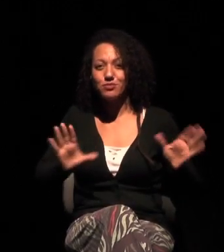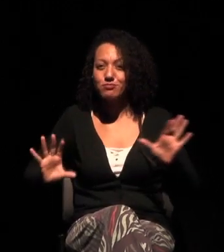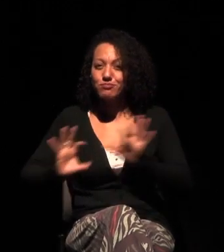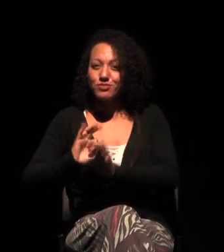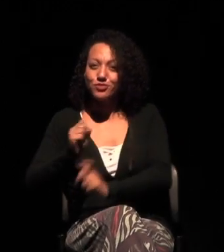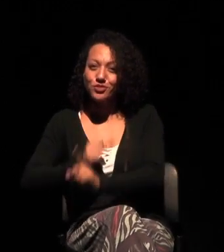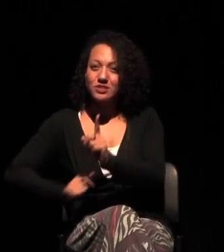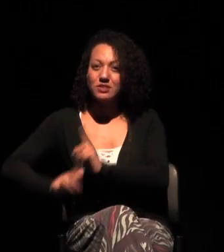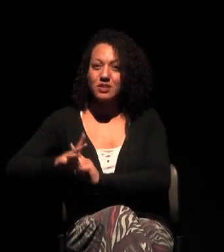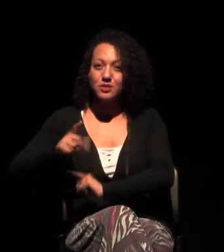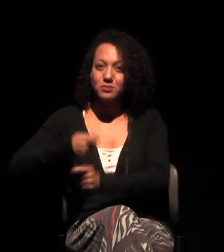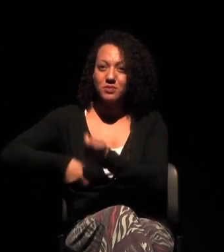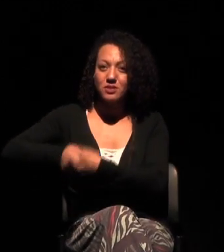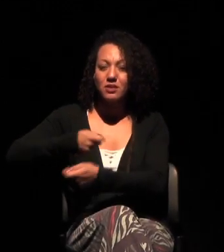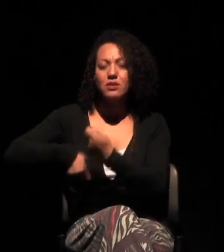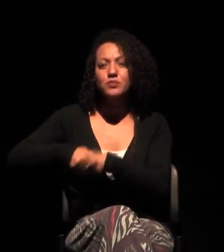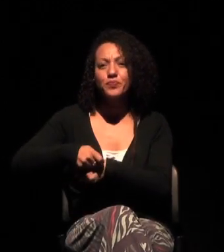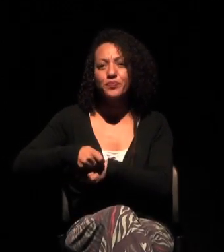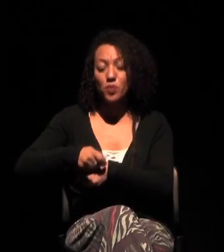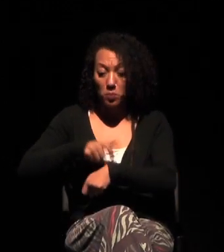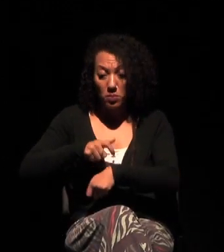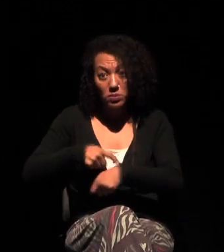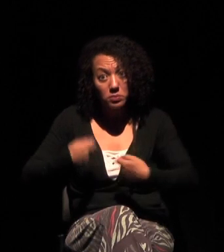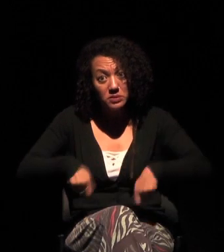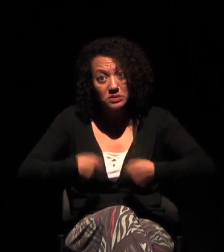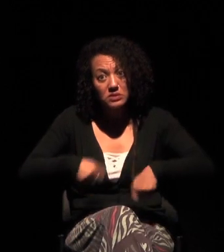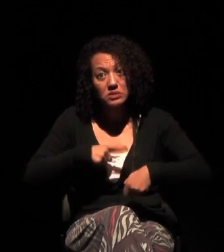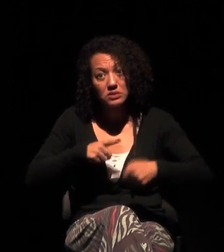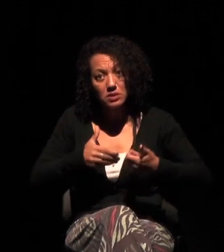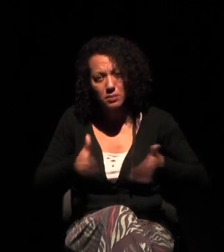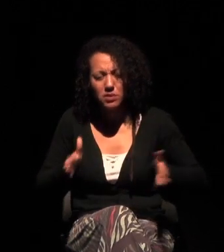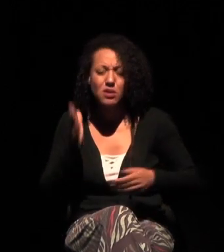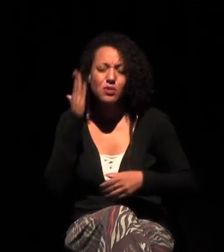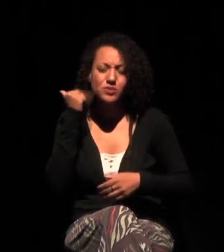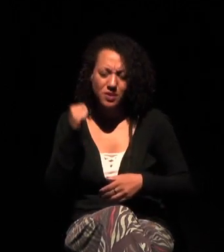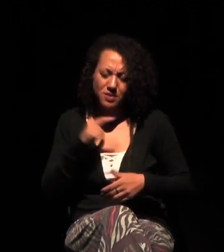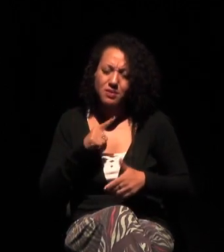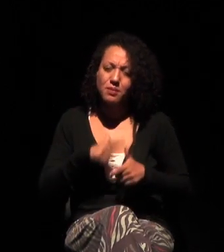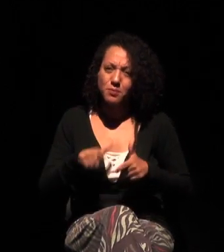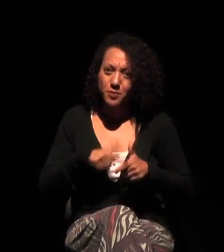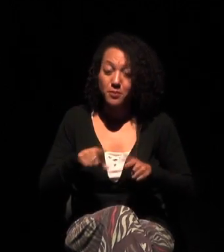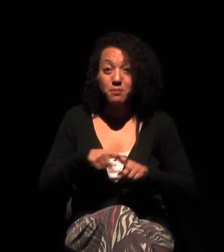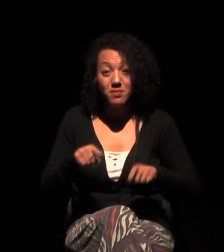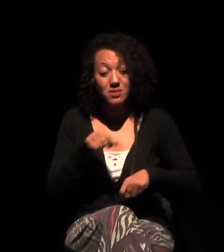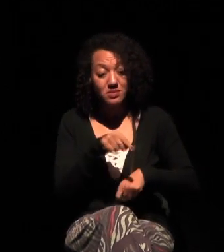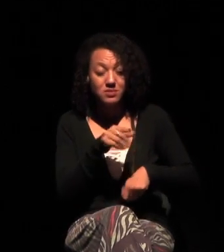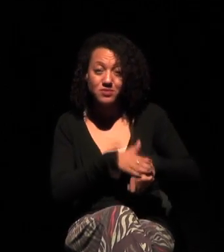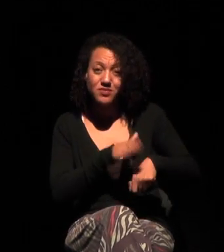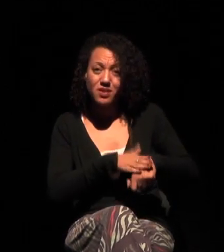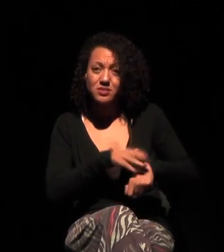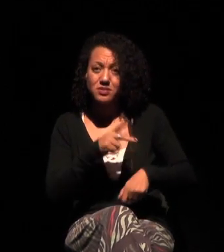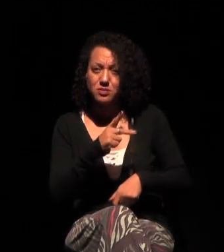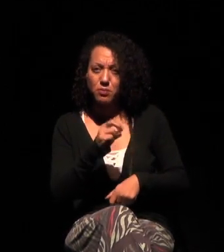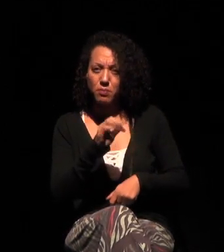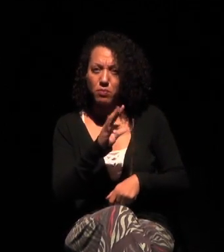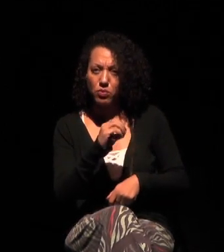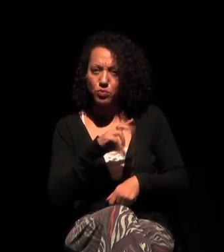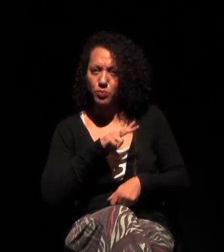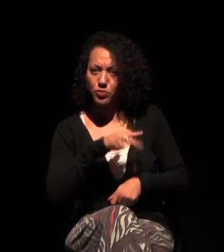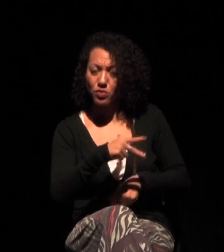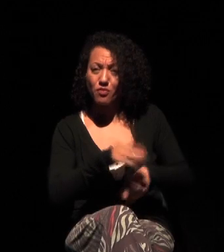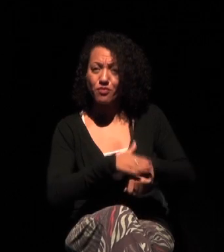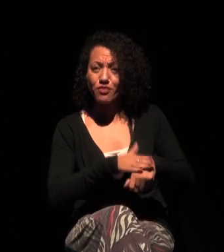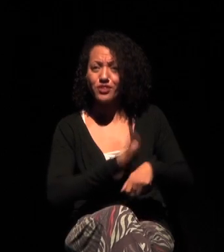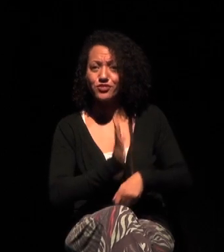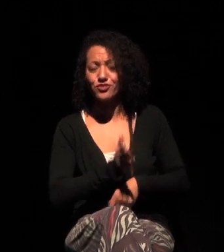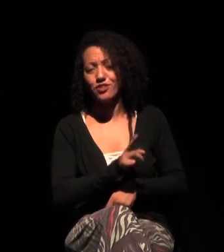abertura eu sei que há problemas imagina perfeitamente bem que há problemas mas está se fazendo provavelmente porque há